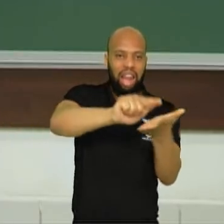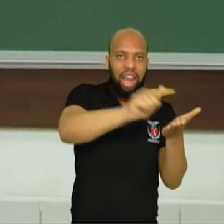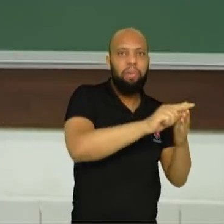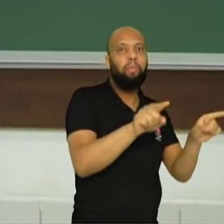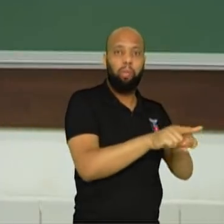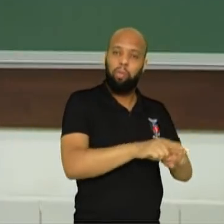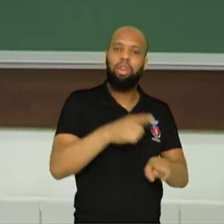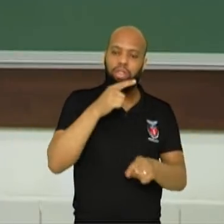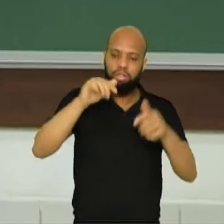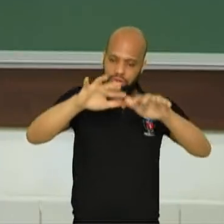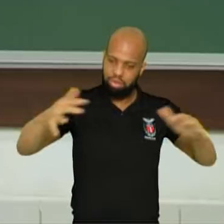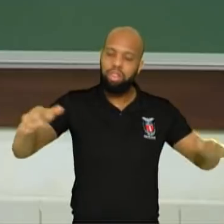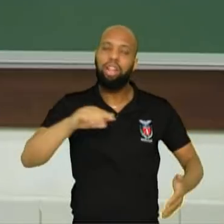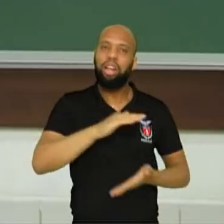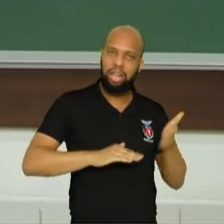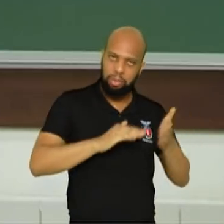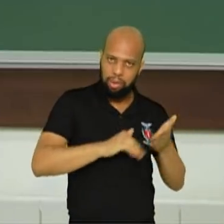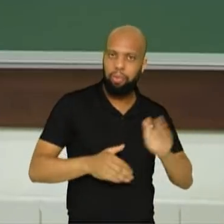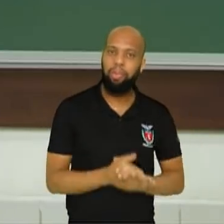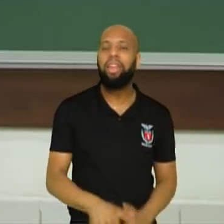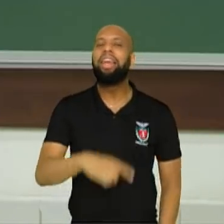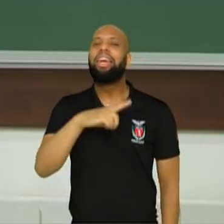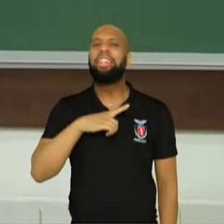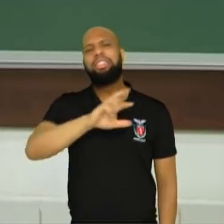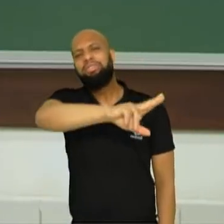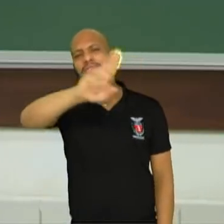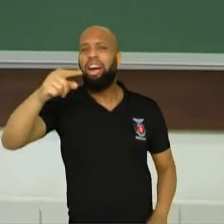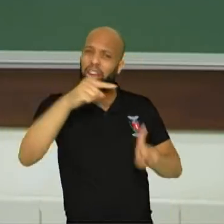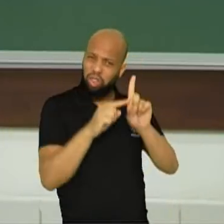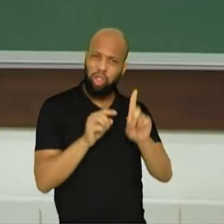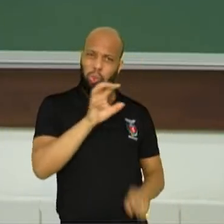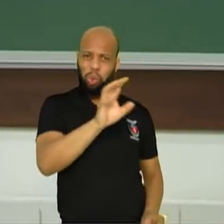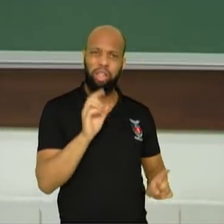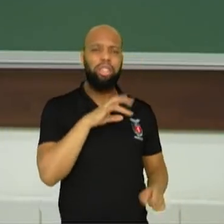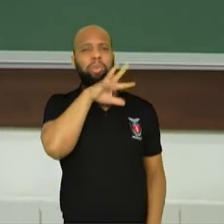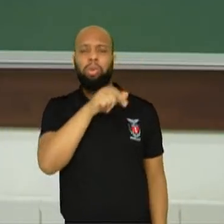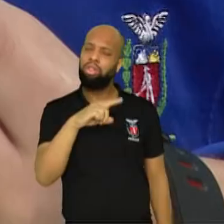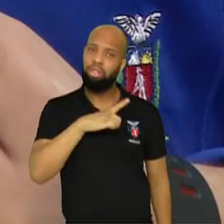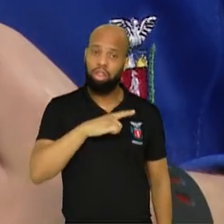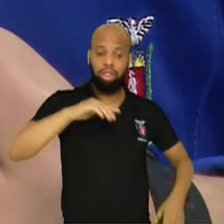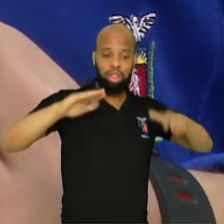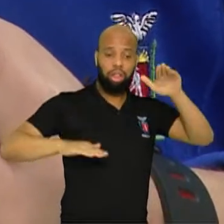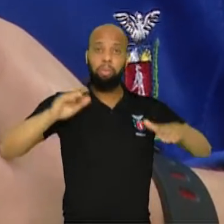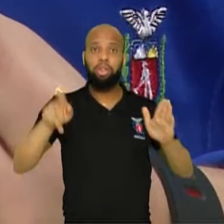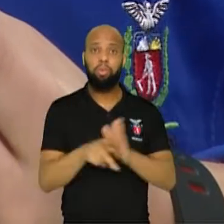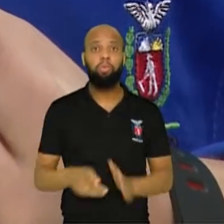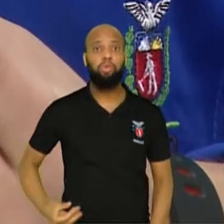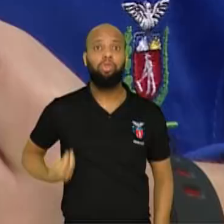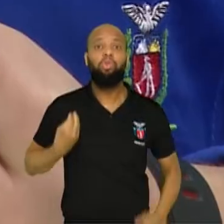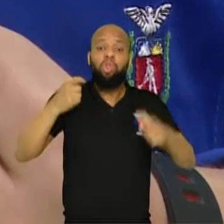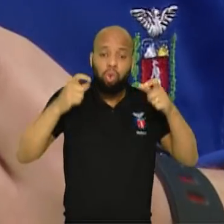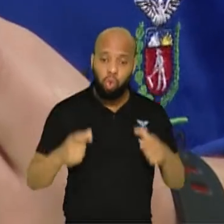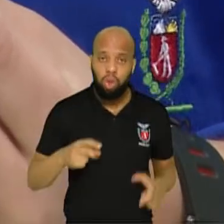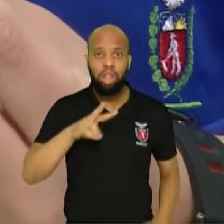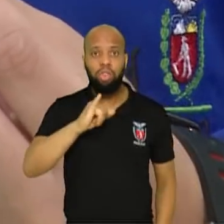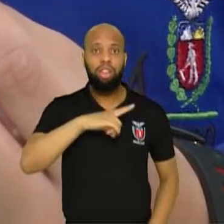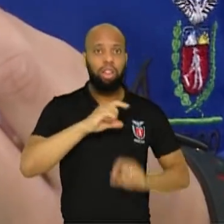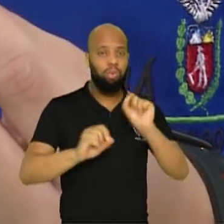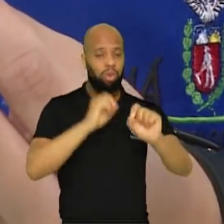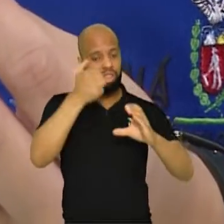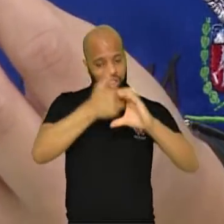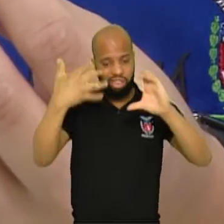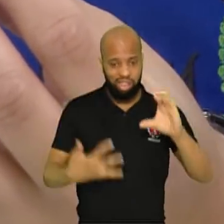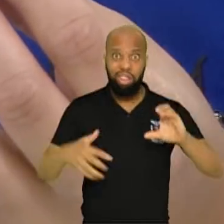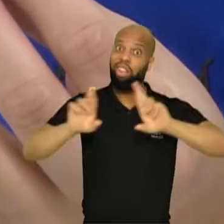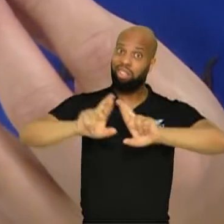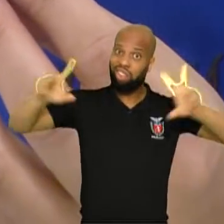gente pode ver que existem vários tipos de esponja. Dependendo do ambiente onde ela está, ela vai ter uma